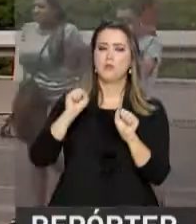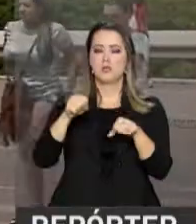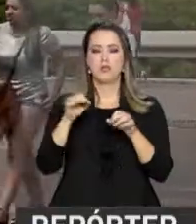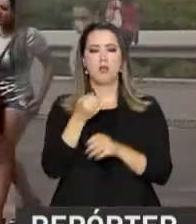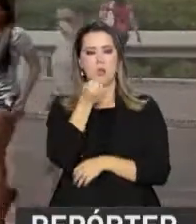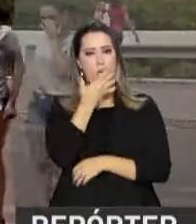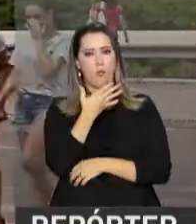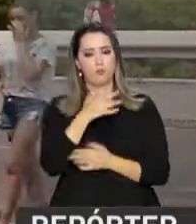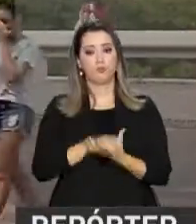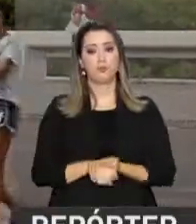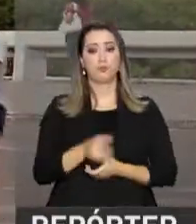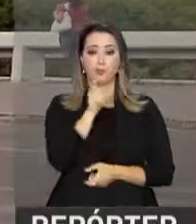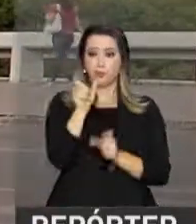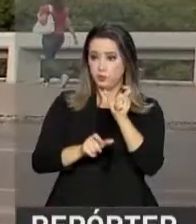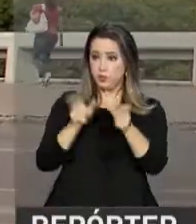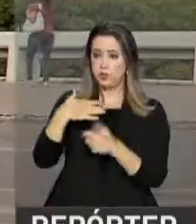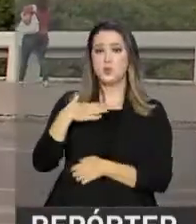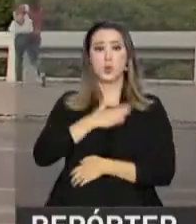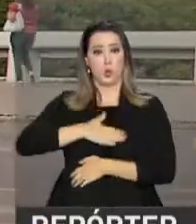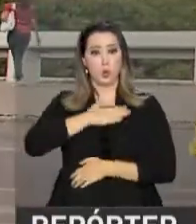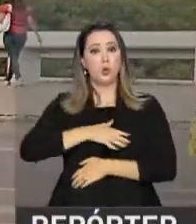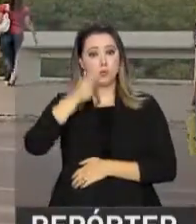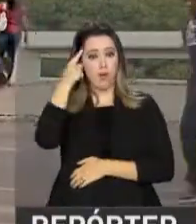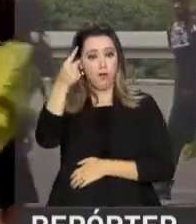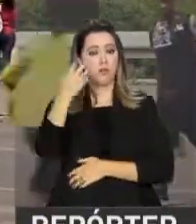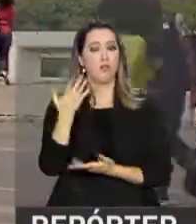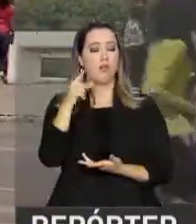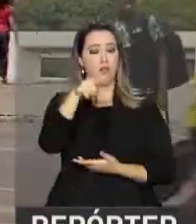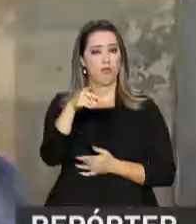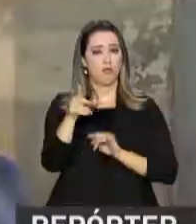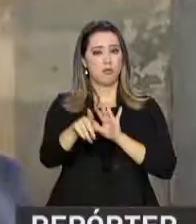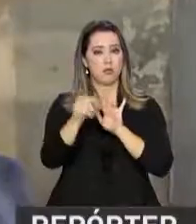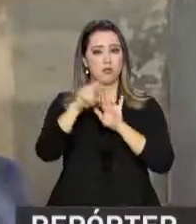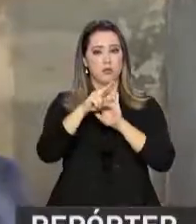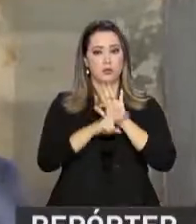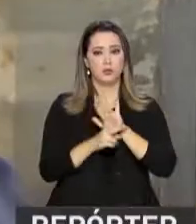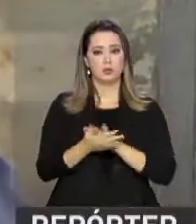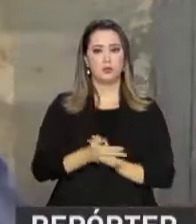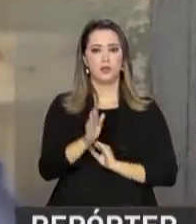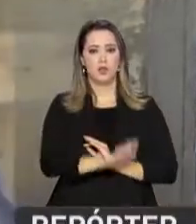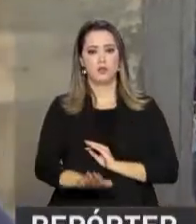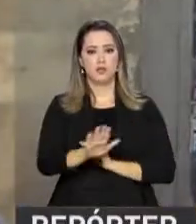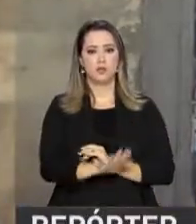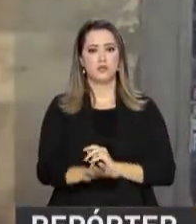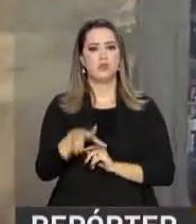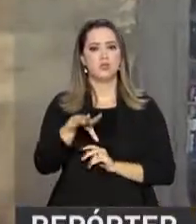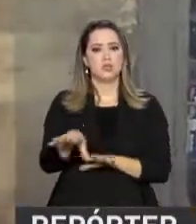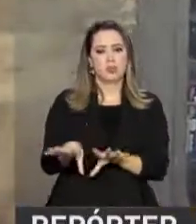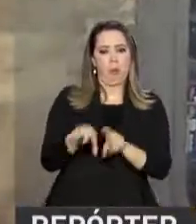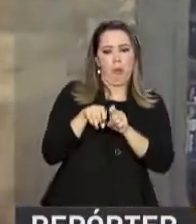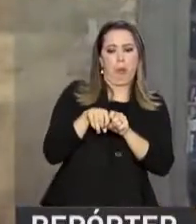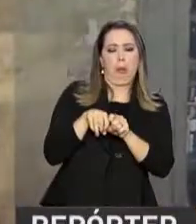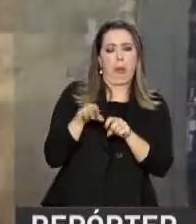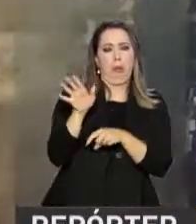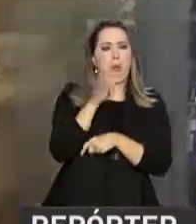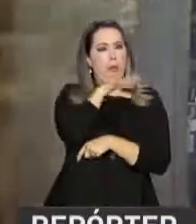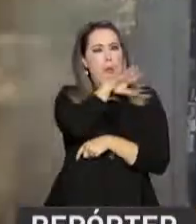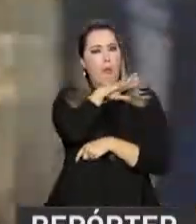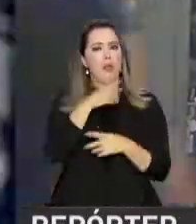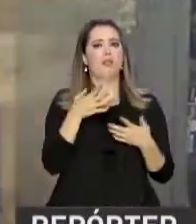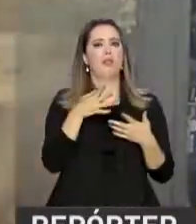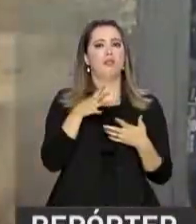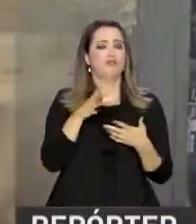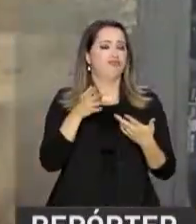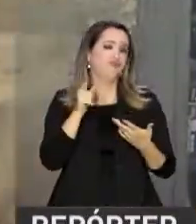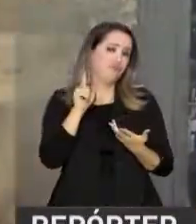nas ruas as pessoas gostaram da decisão da anvisa as crianças e até então contaminadas tantas coisas